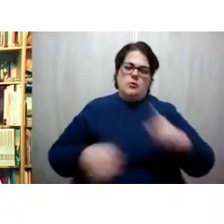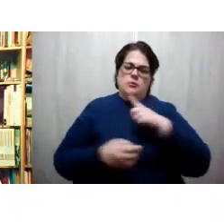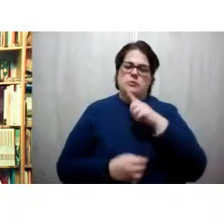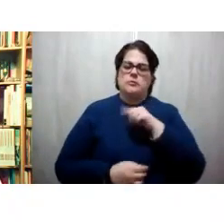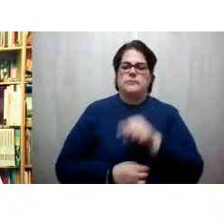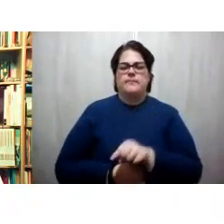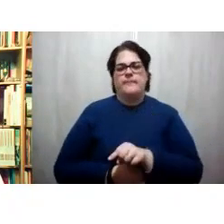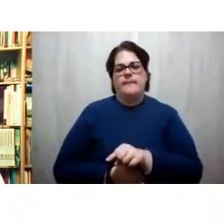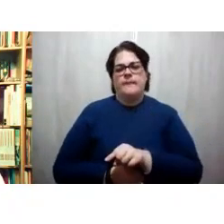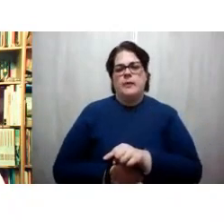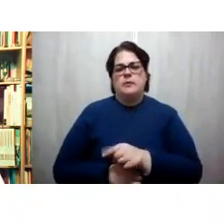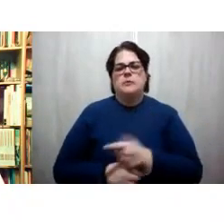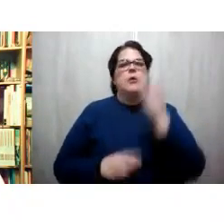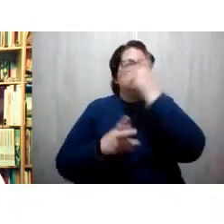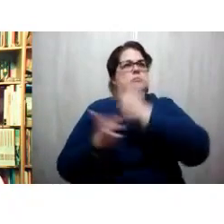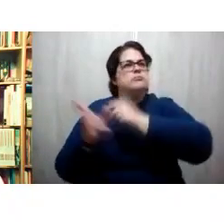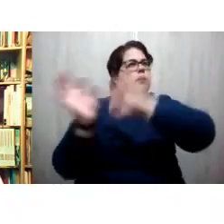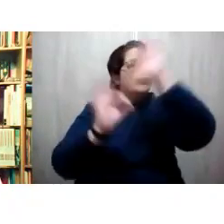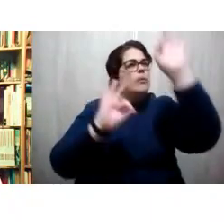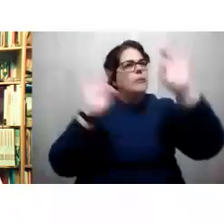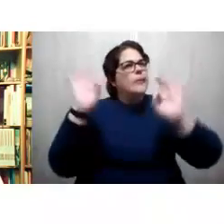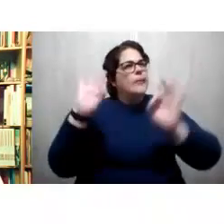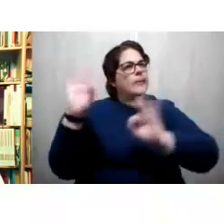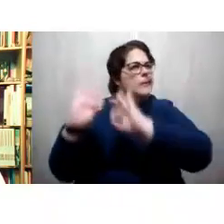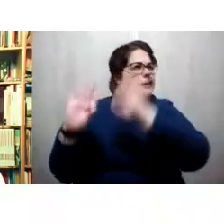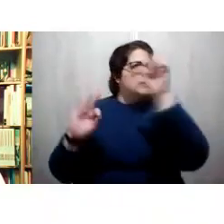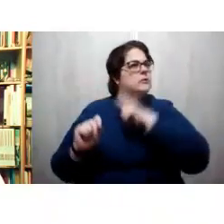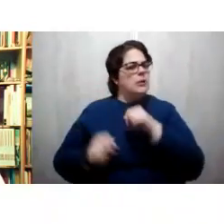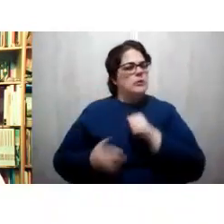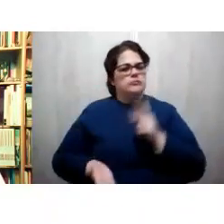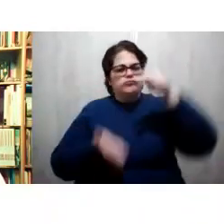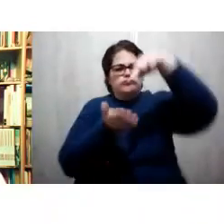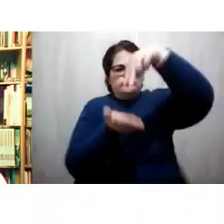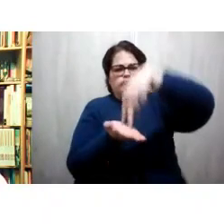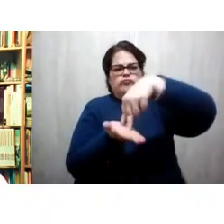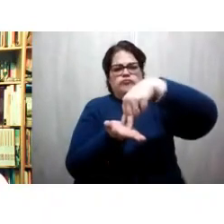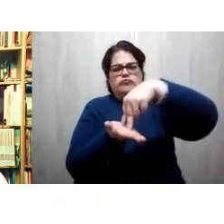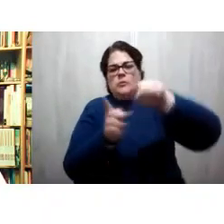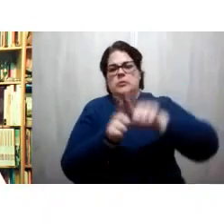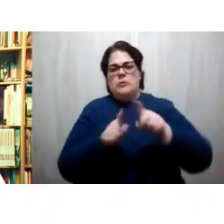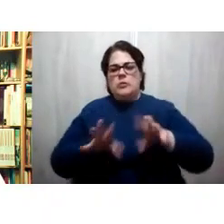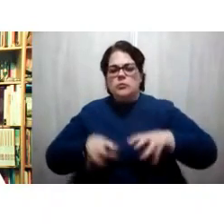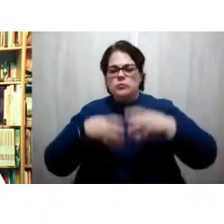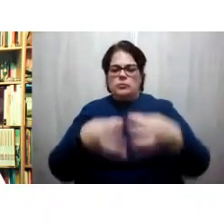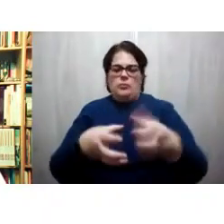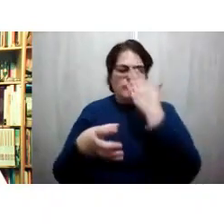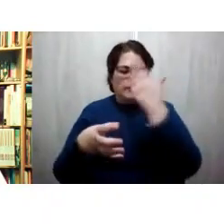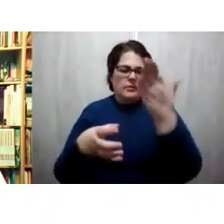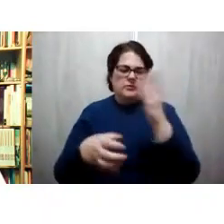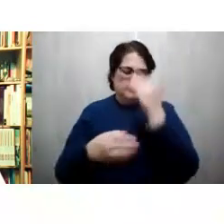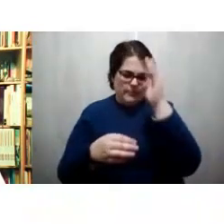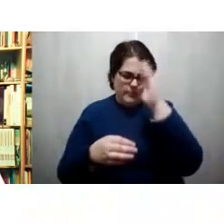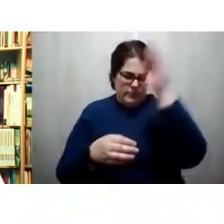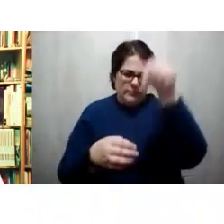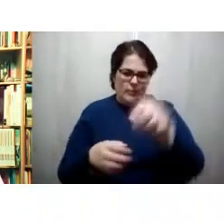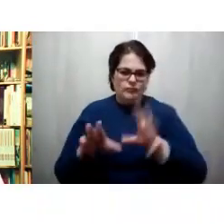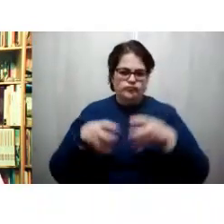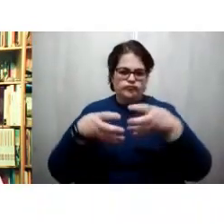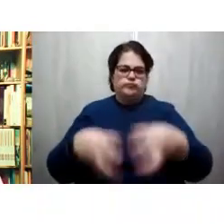as alegorias, os destaques, a comissão de frente, né? E nós